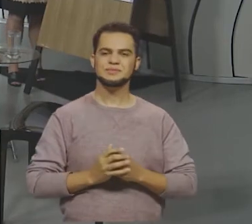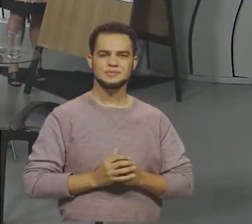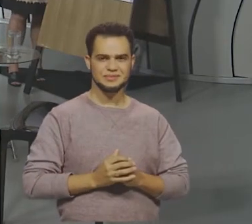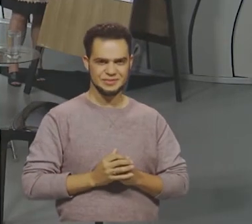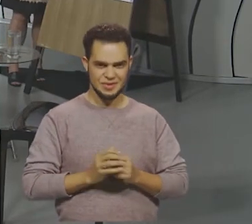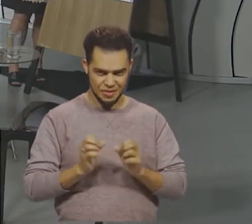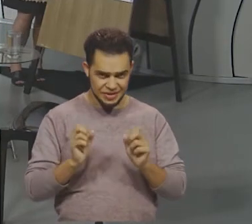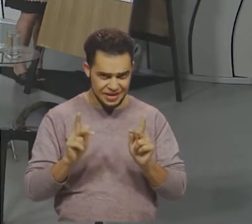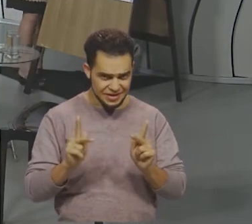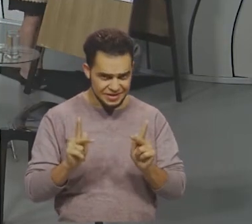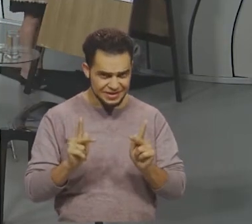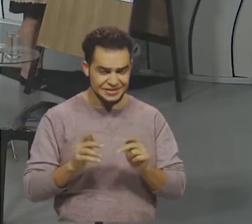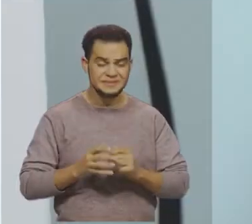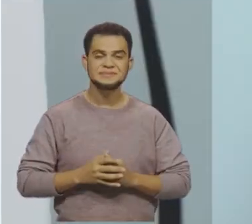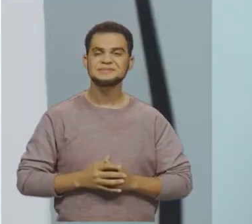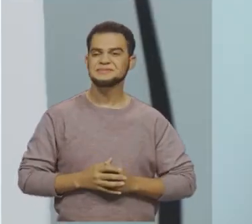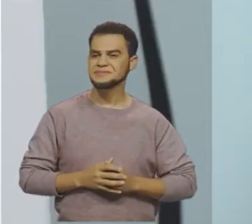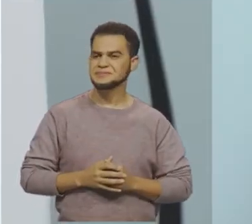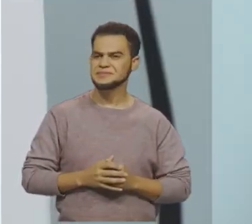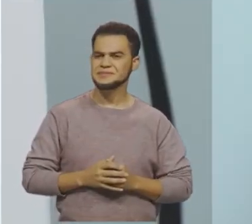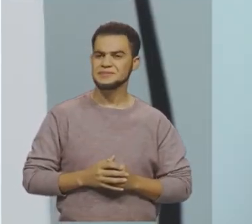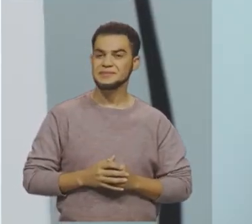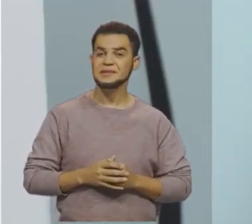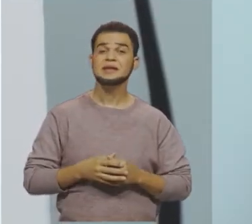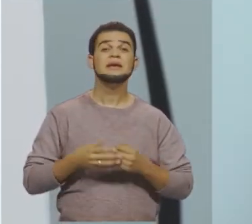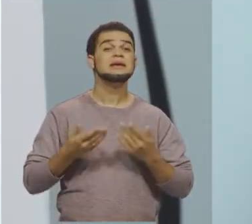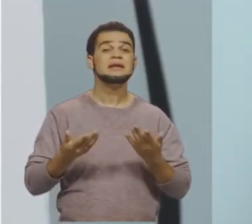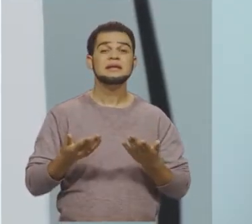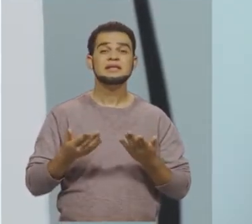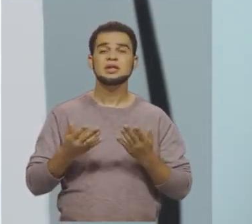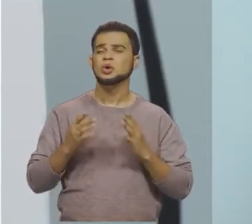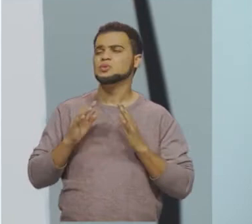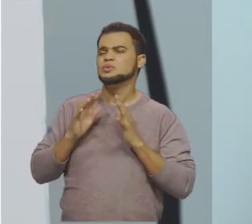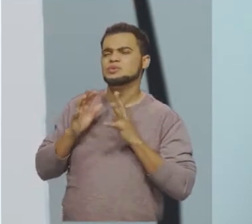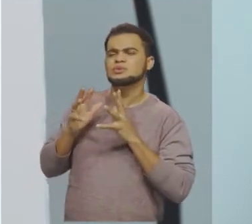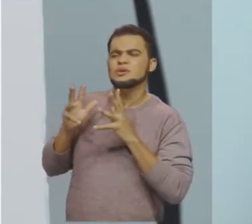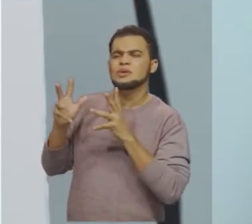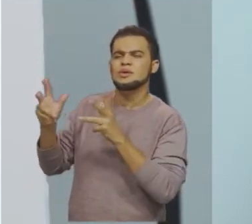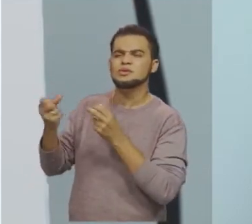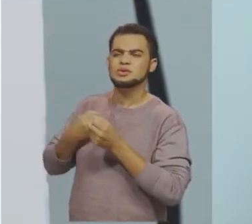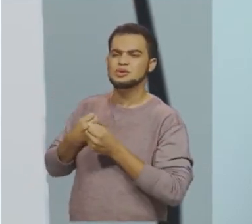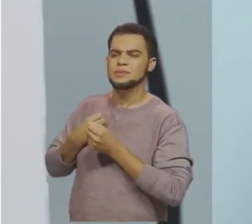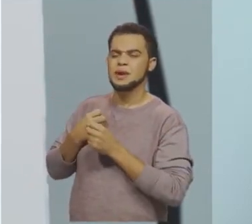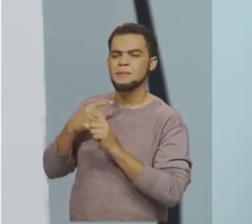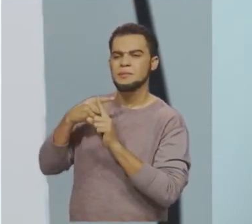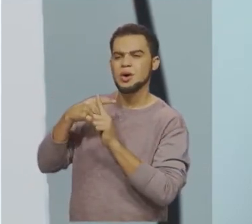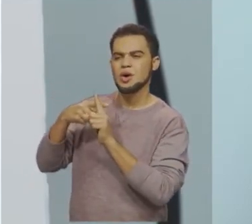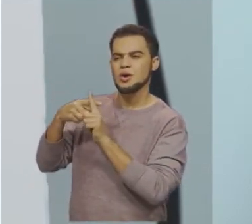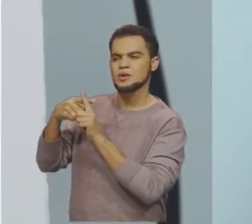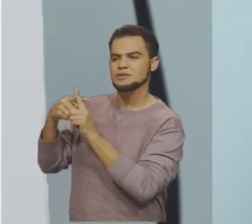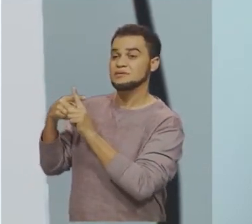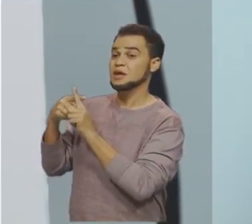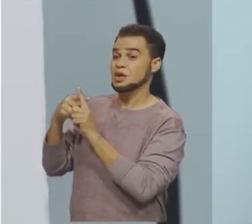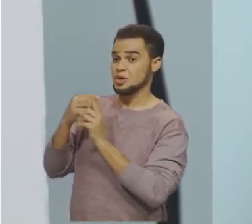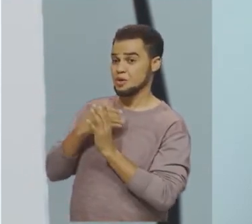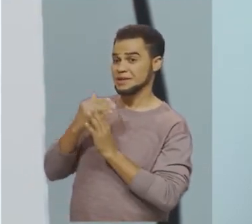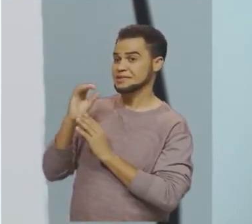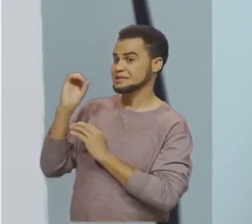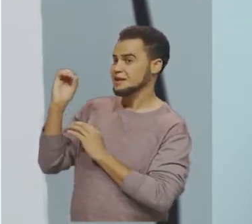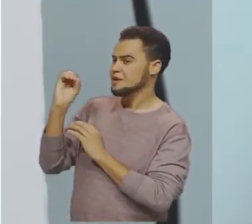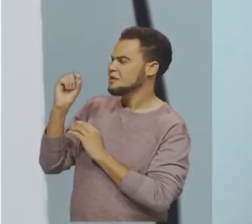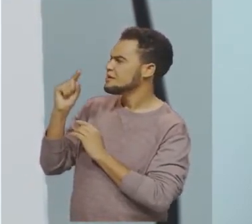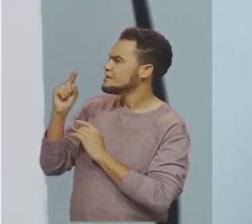Ok? Então, eu tenho todos os valores positivos a partir do zero.